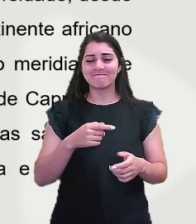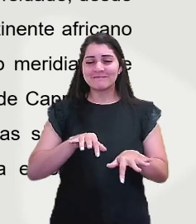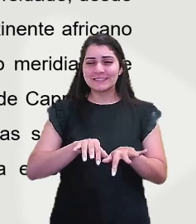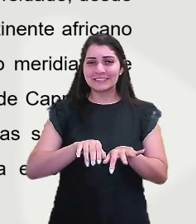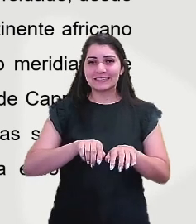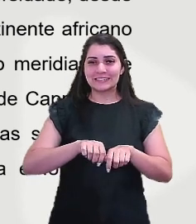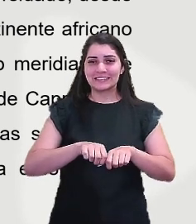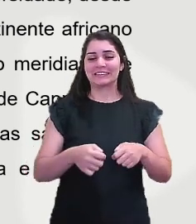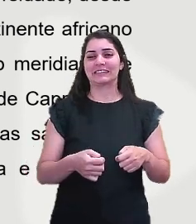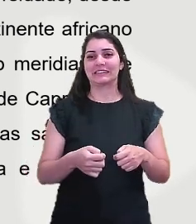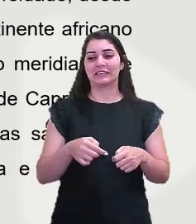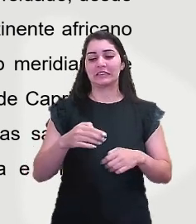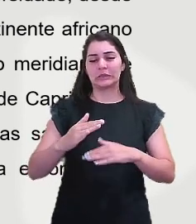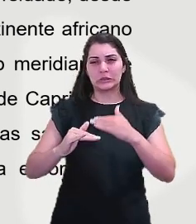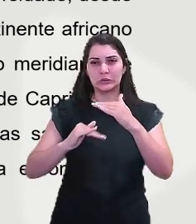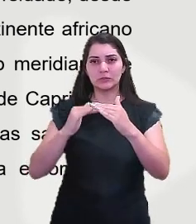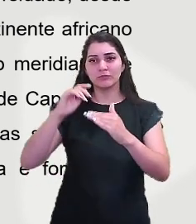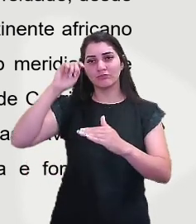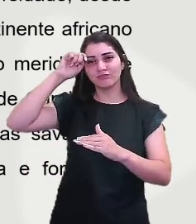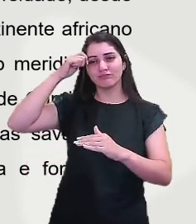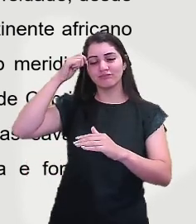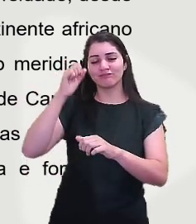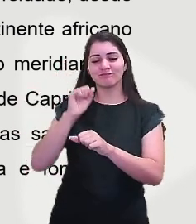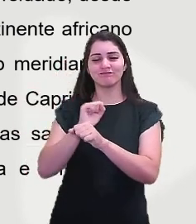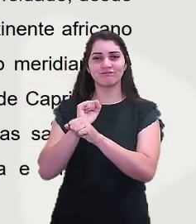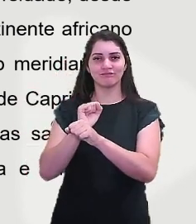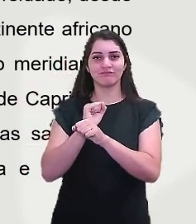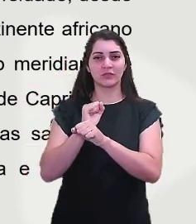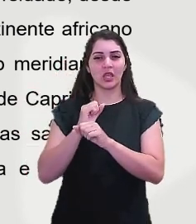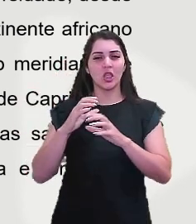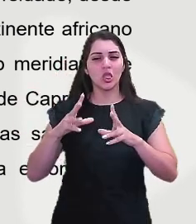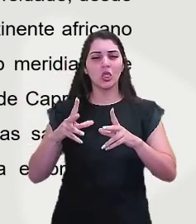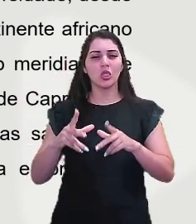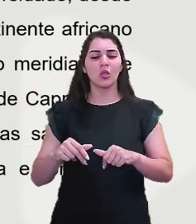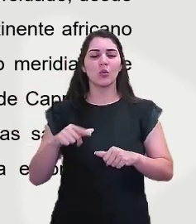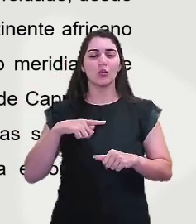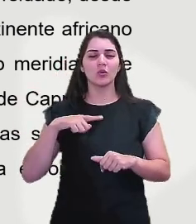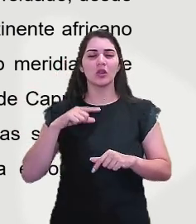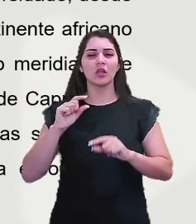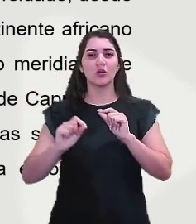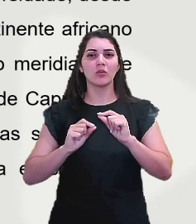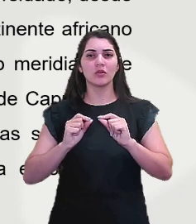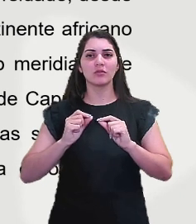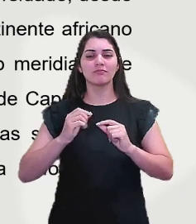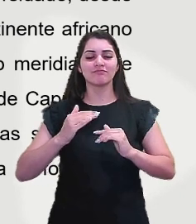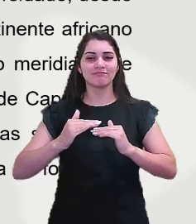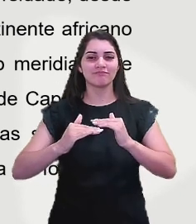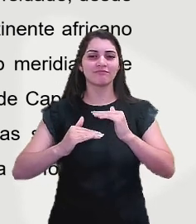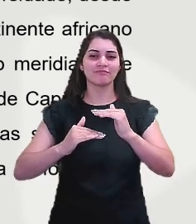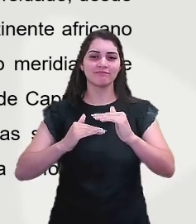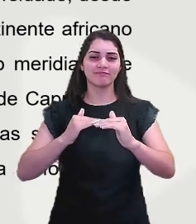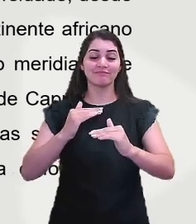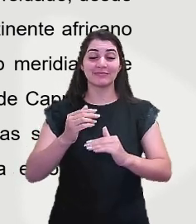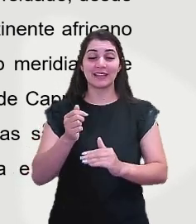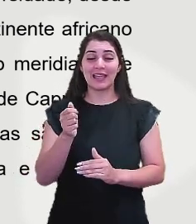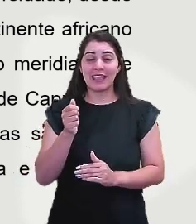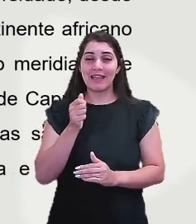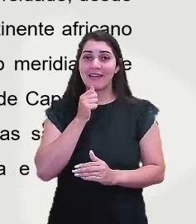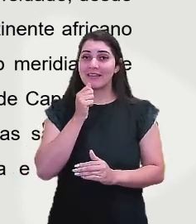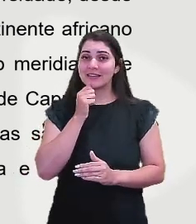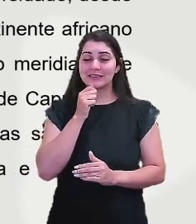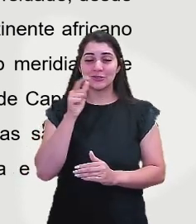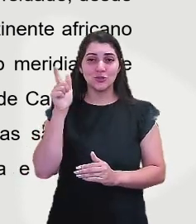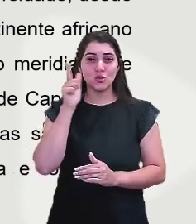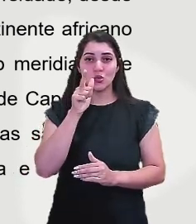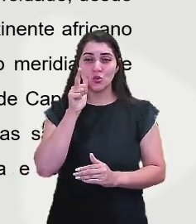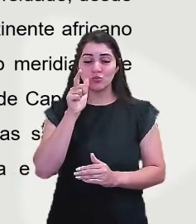de escravidão. E tudo isso leva um tempo de recuperação, e até hoje, felizmente, a África não conseguiu se recuperar de